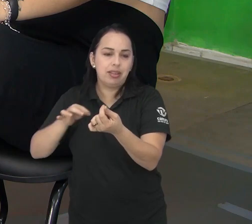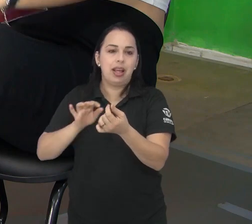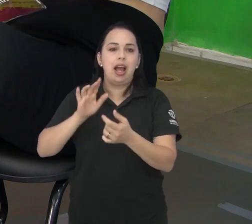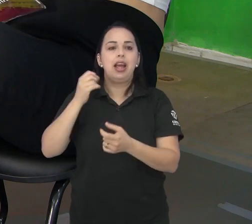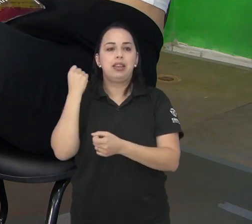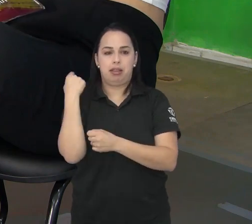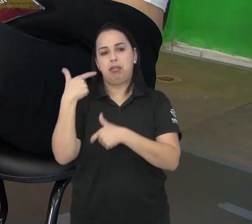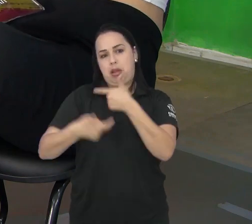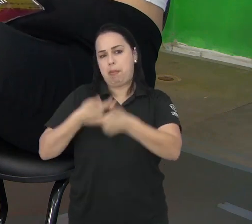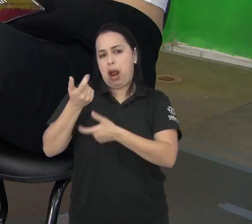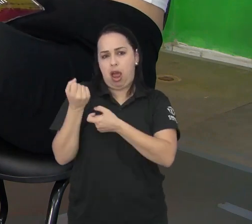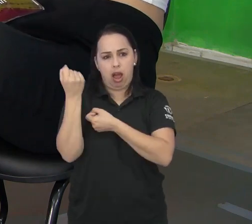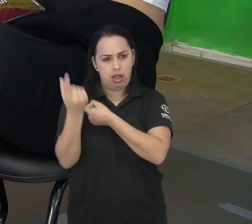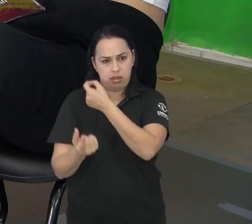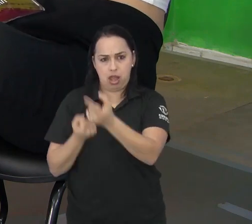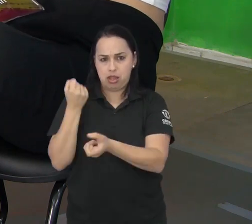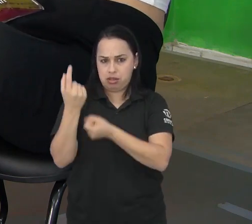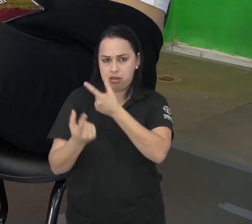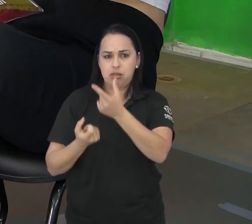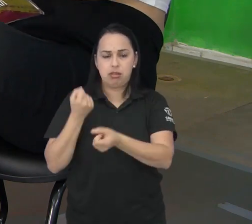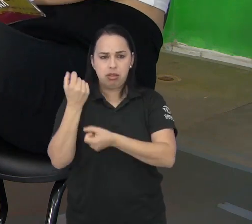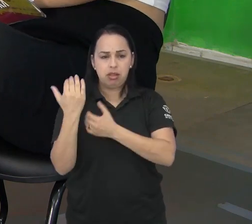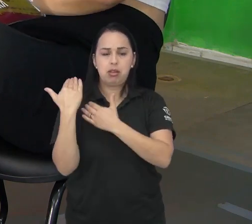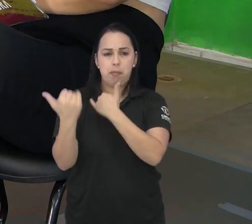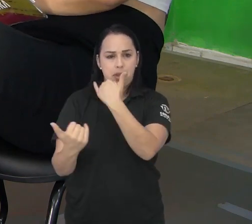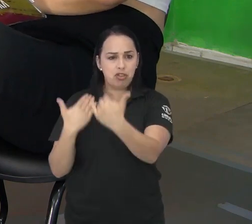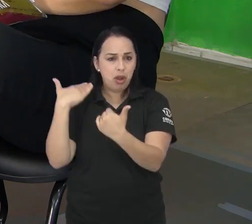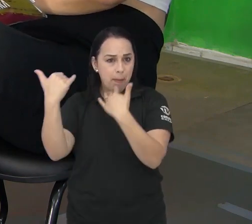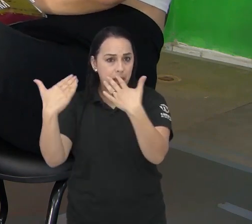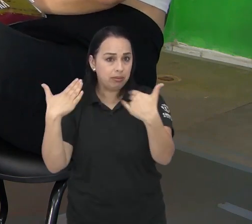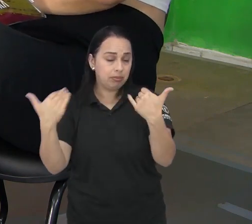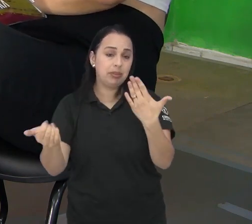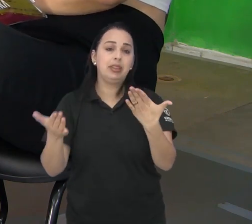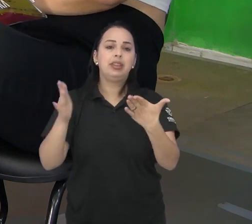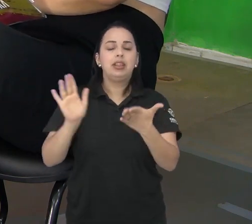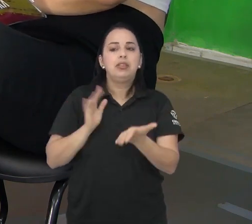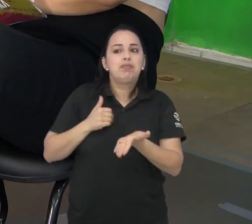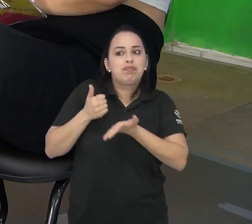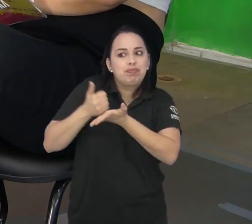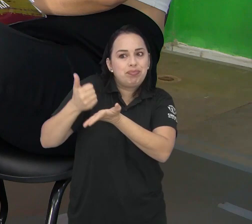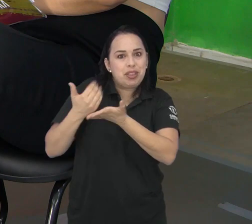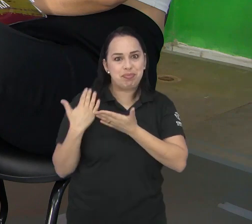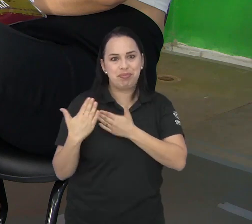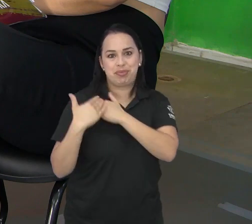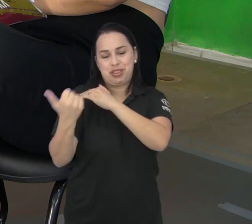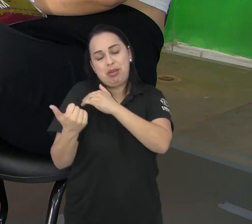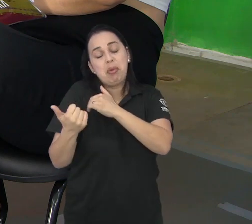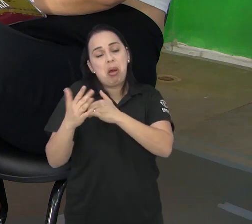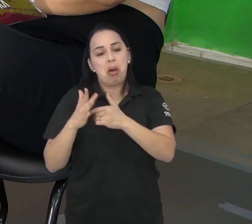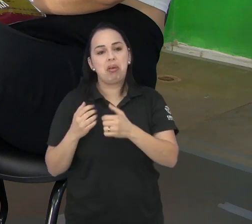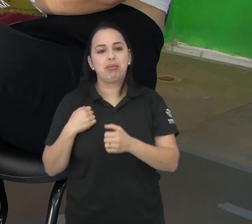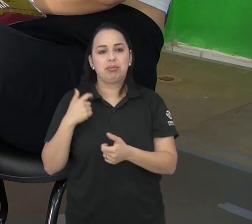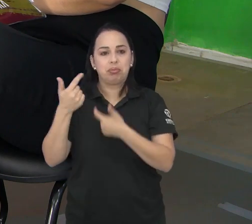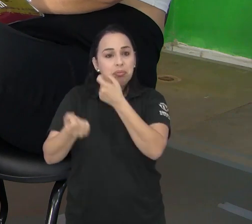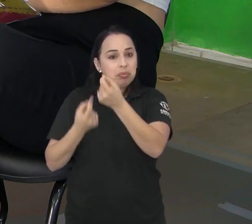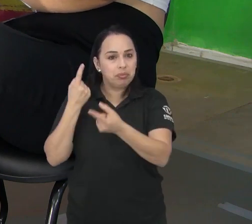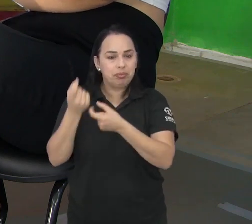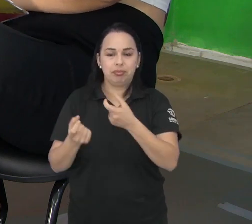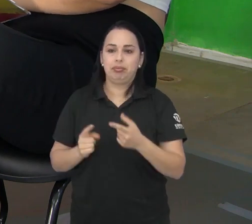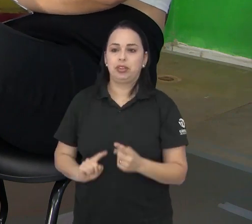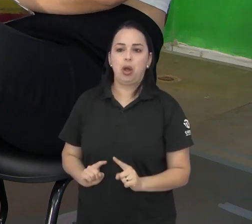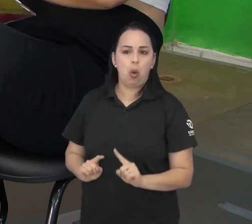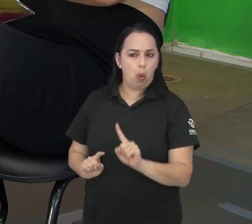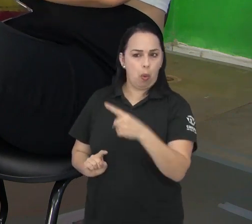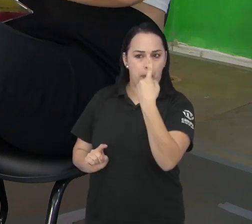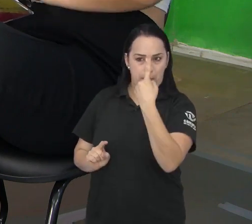gente trabalha de freelance, né? Quando aparece algum grupo musical, banda e tal, e aí a gente contrata e a gente trabalha, assim, né? Você